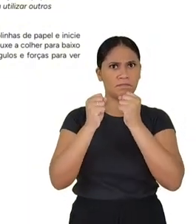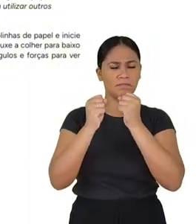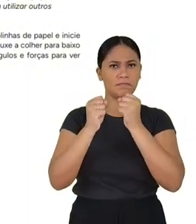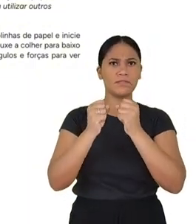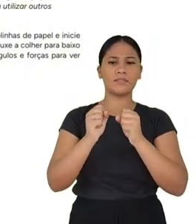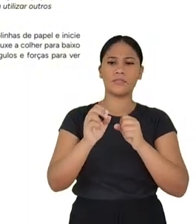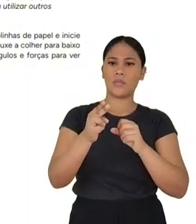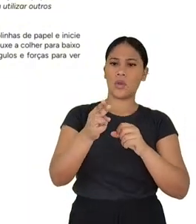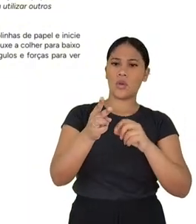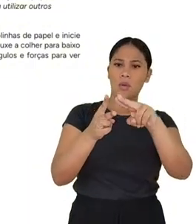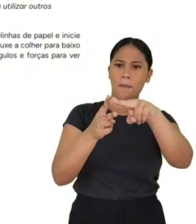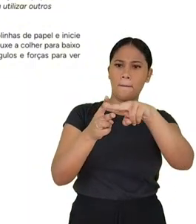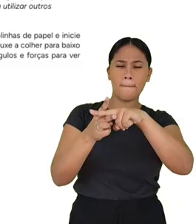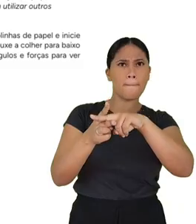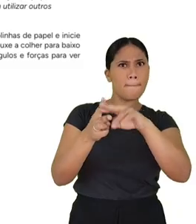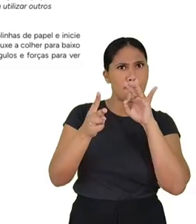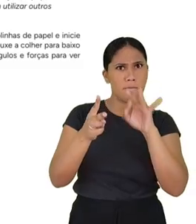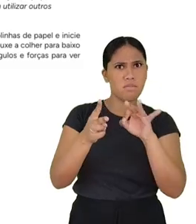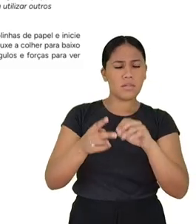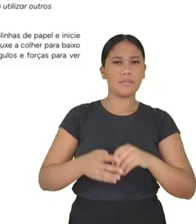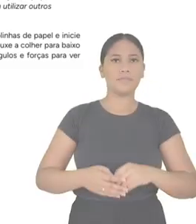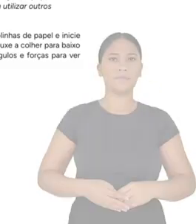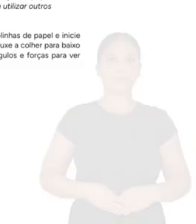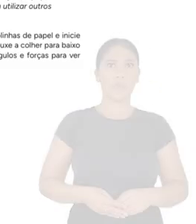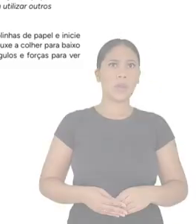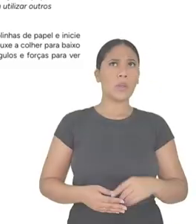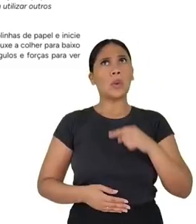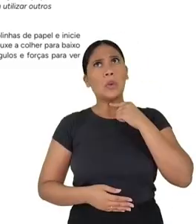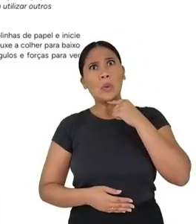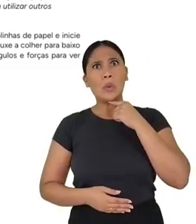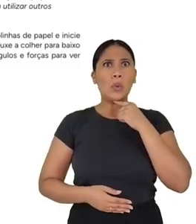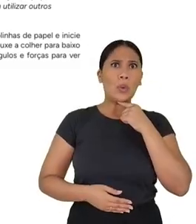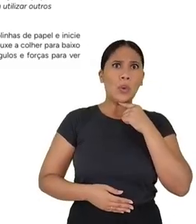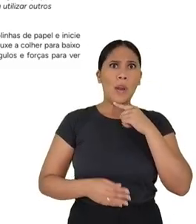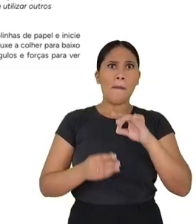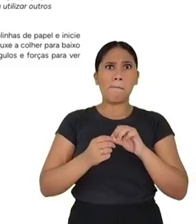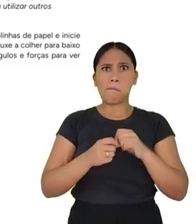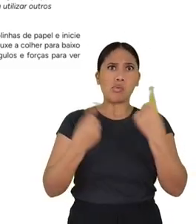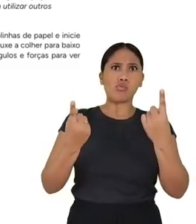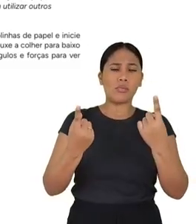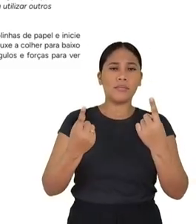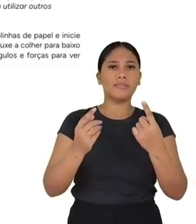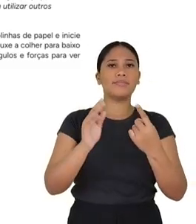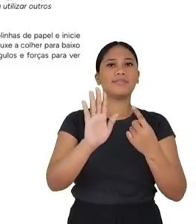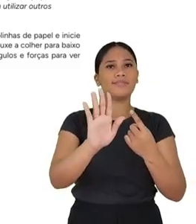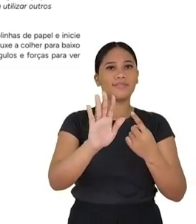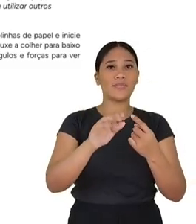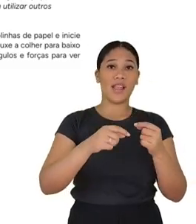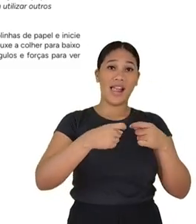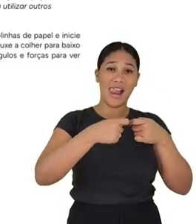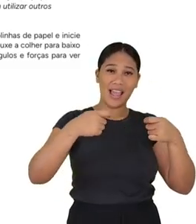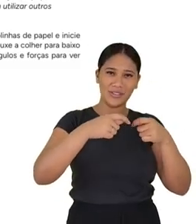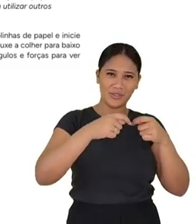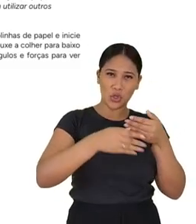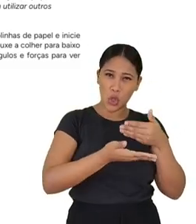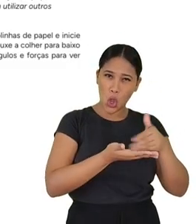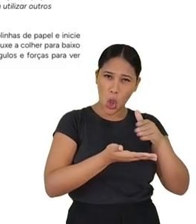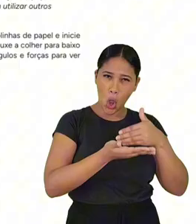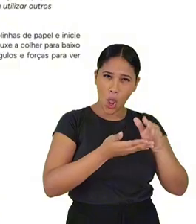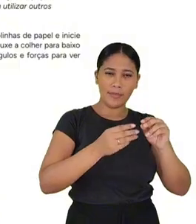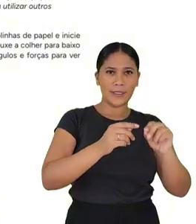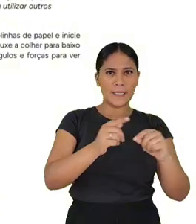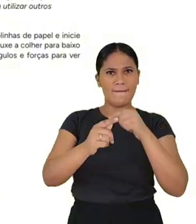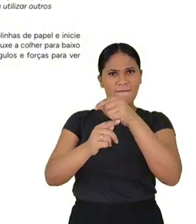da parte que foi fixada com o elástico, como nas fotos. Passo 3. Para não correr o risco de os palitos escapar,